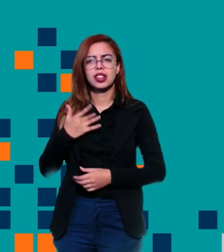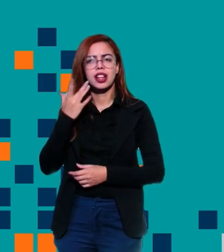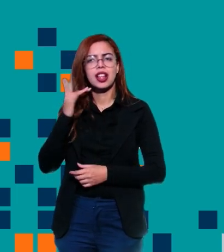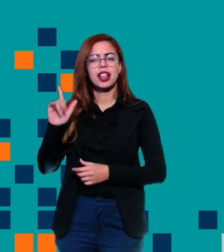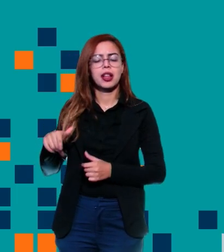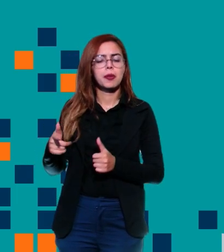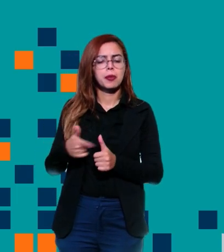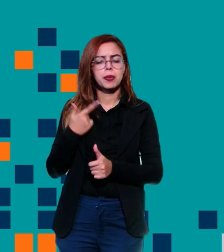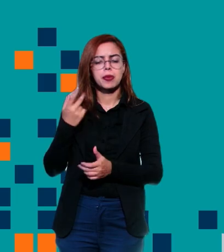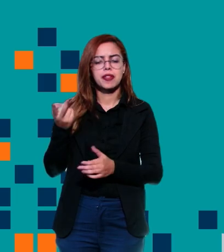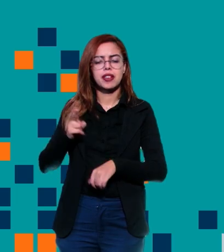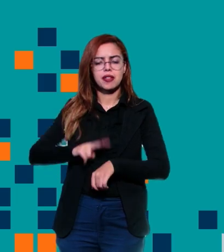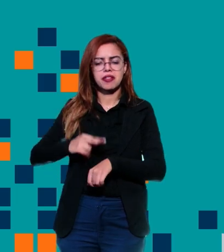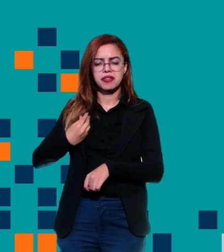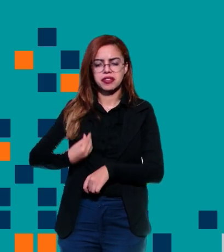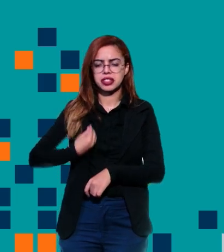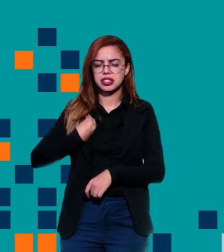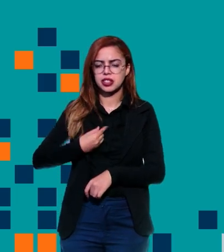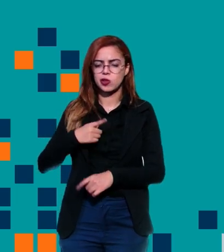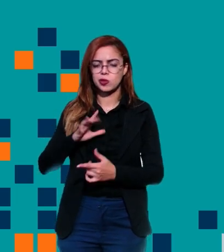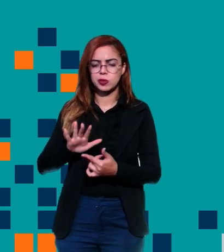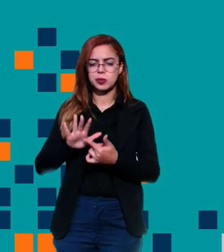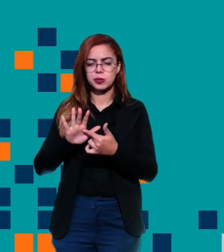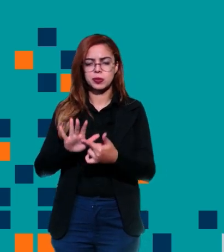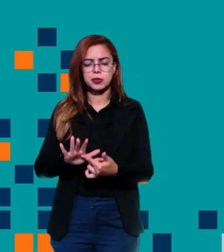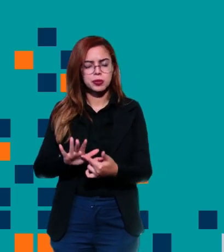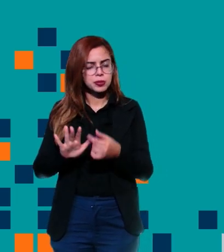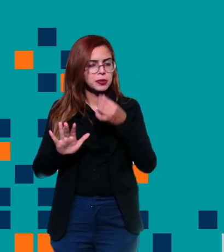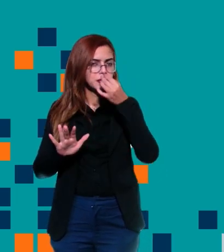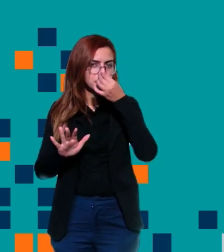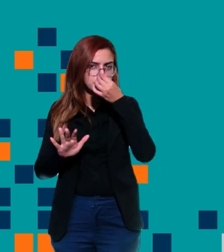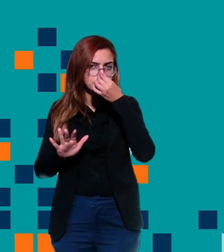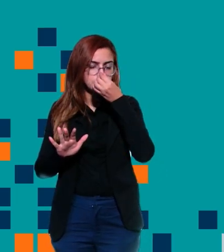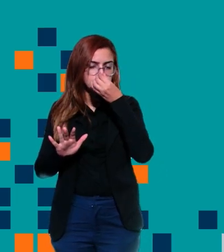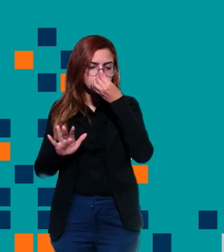primeira vez na vida que eu fiz uma apresentação mostrando